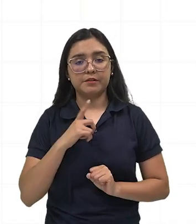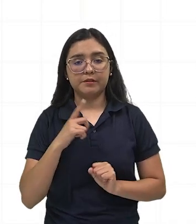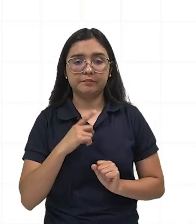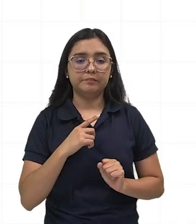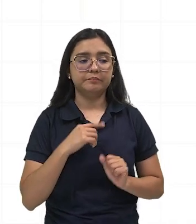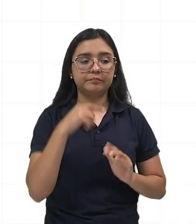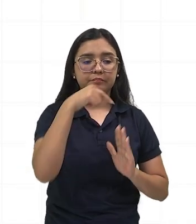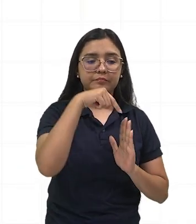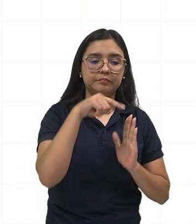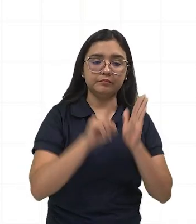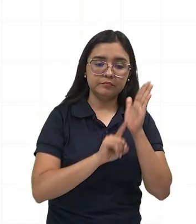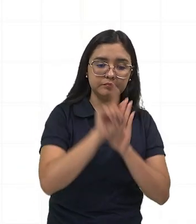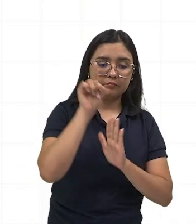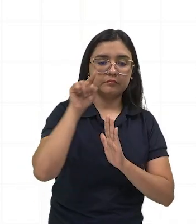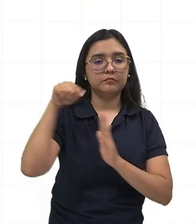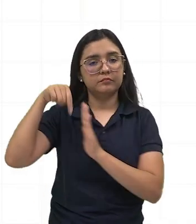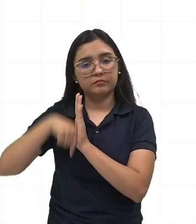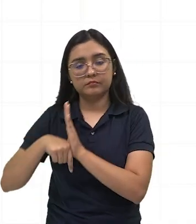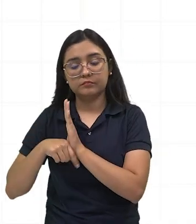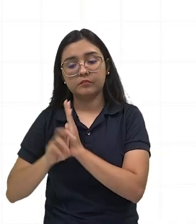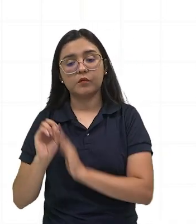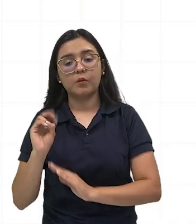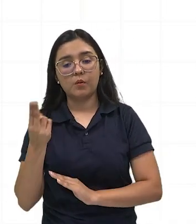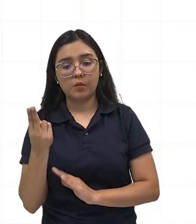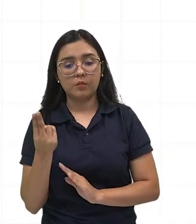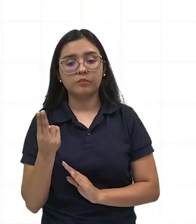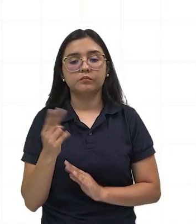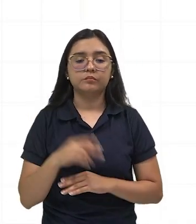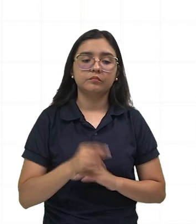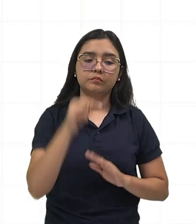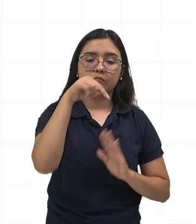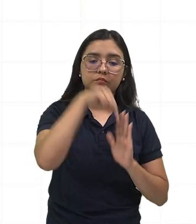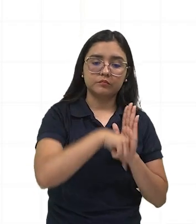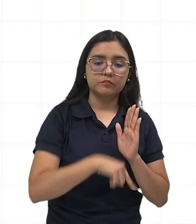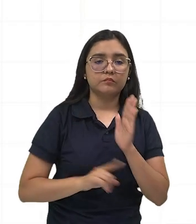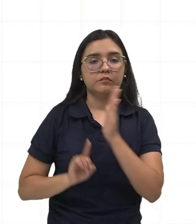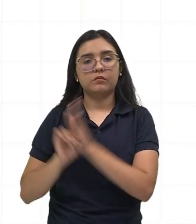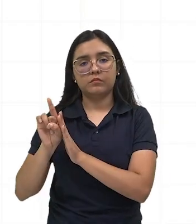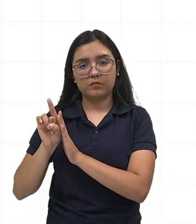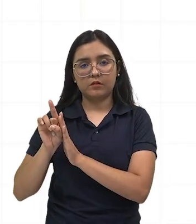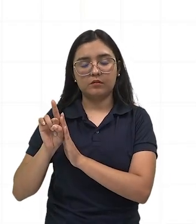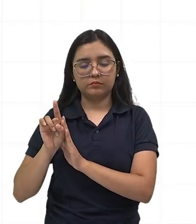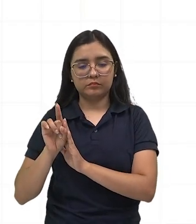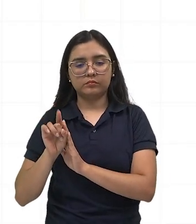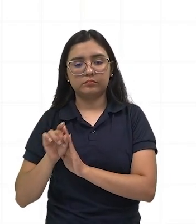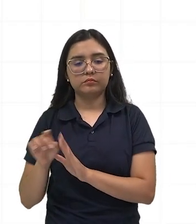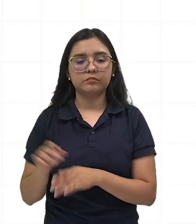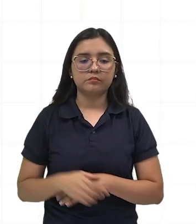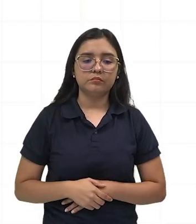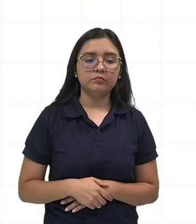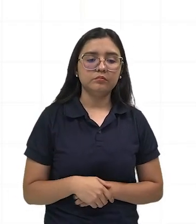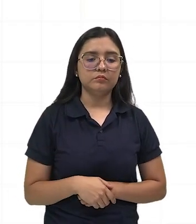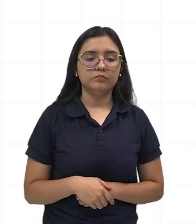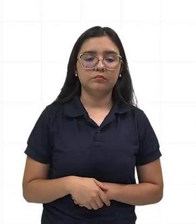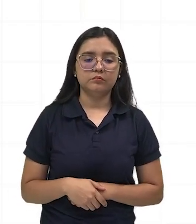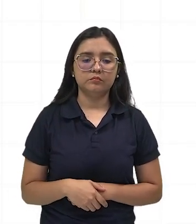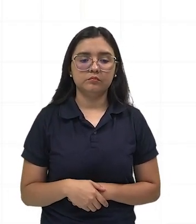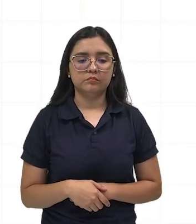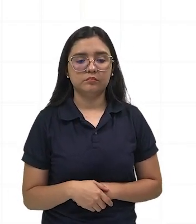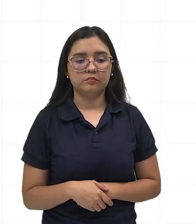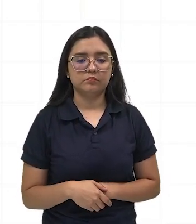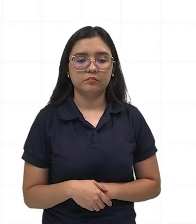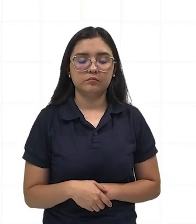né? Aumentou uma, a outra diminuiu. Ou você pode ter essa situação. Diminui uma e a